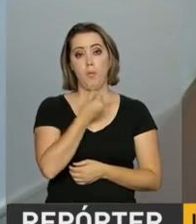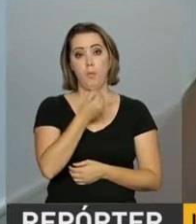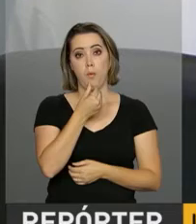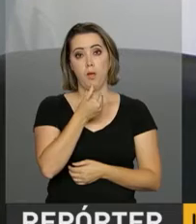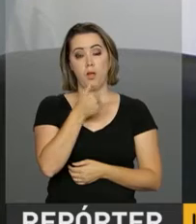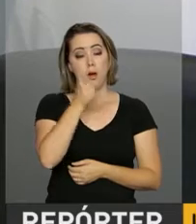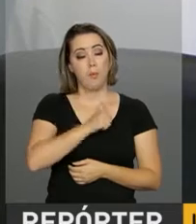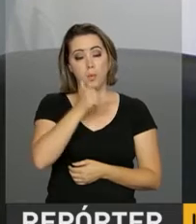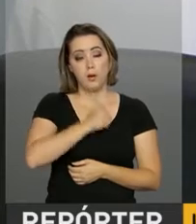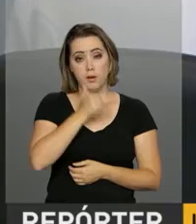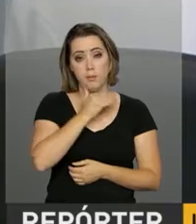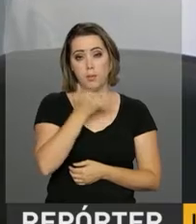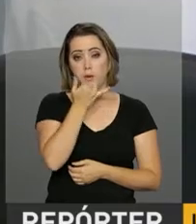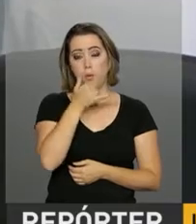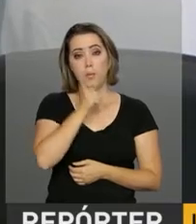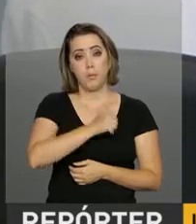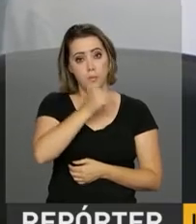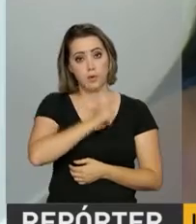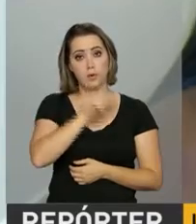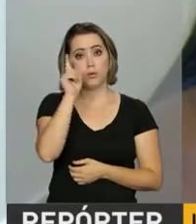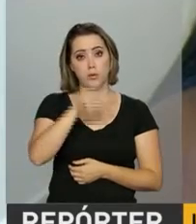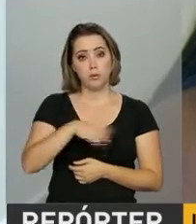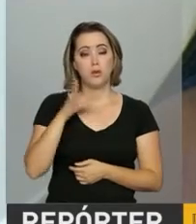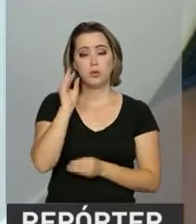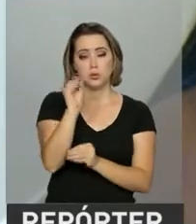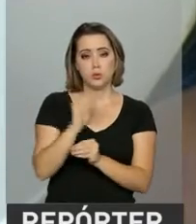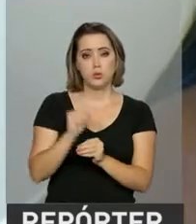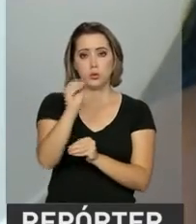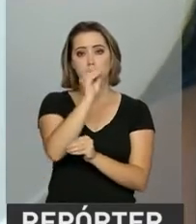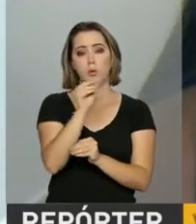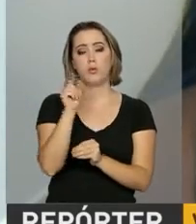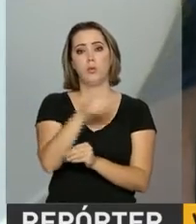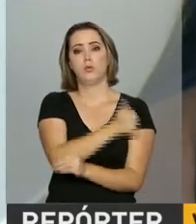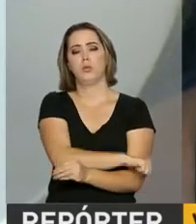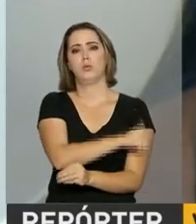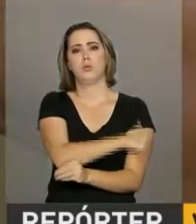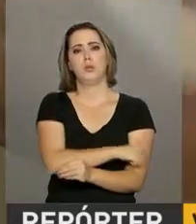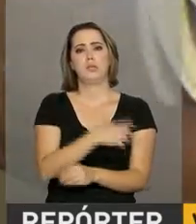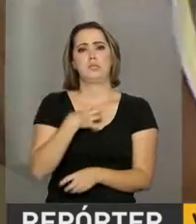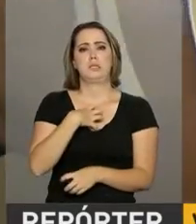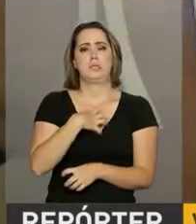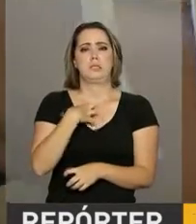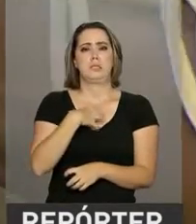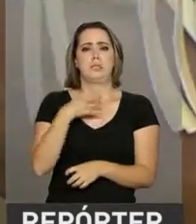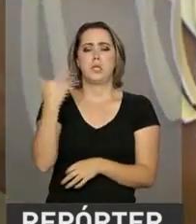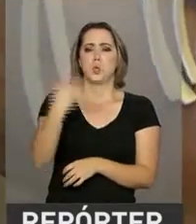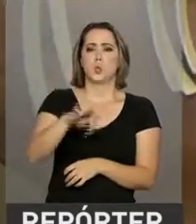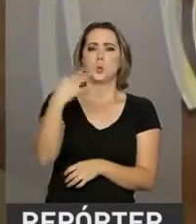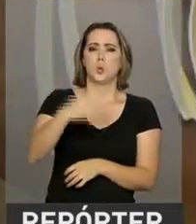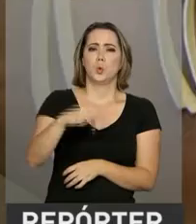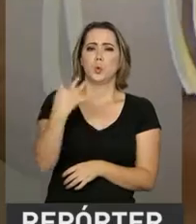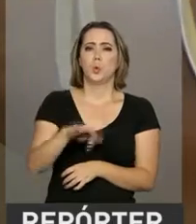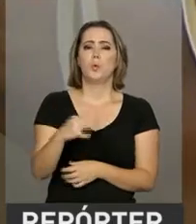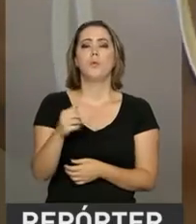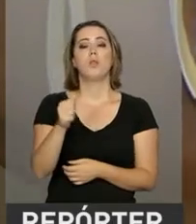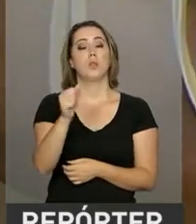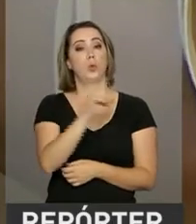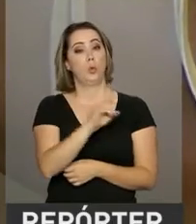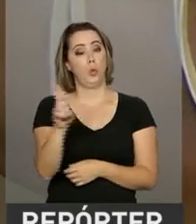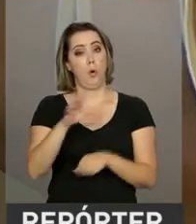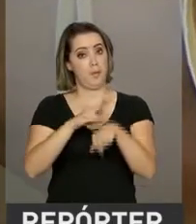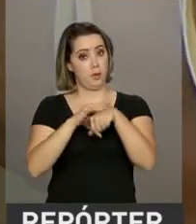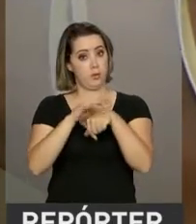desse instituto de ortopedia no rio de janeiro eu sinto muita dor do mesmo ela sofre de artrose doença que